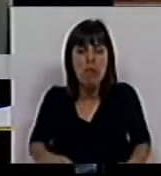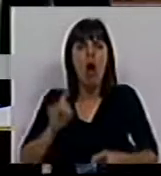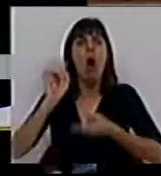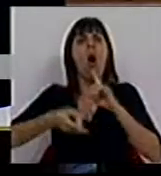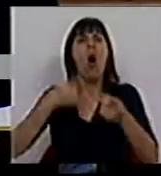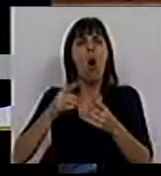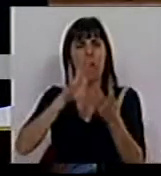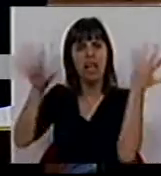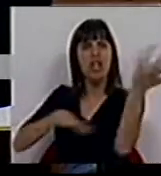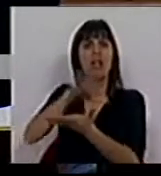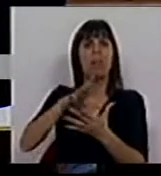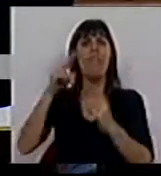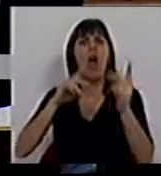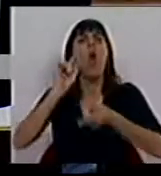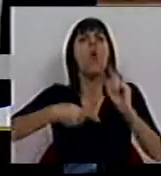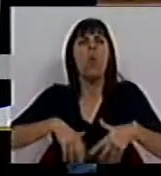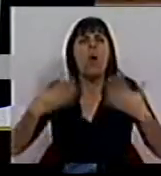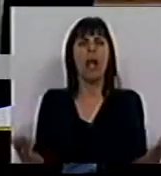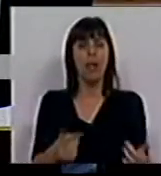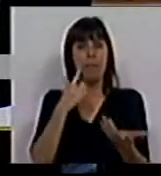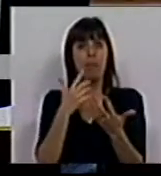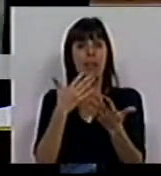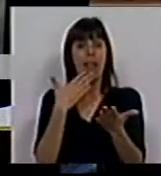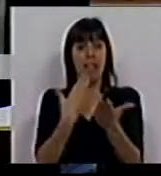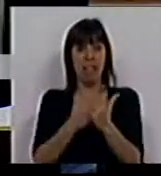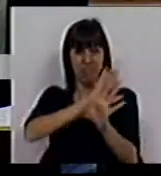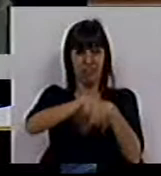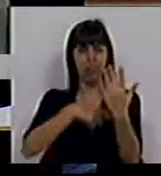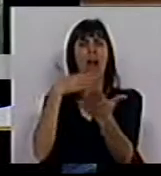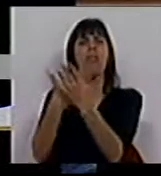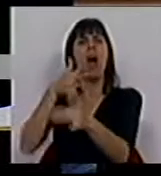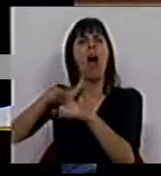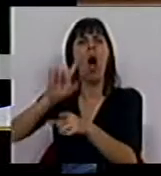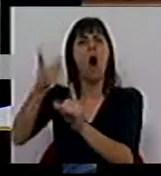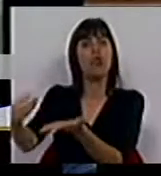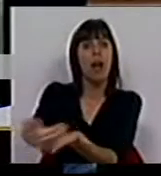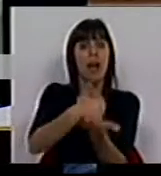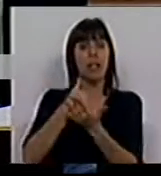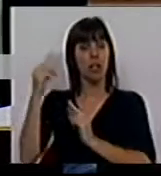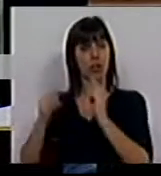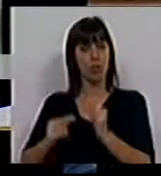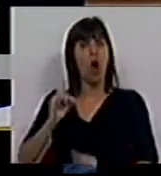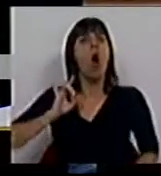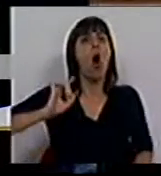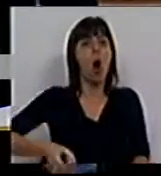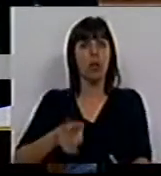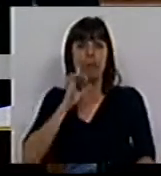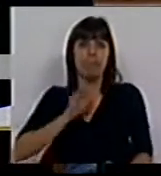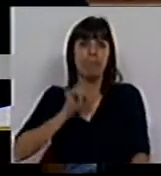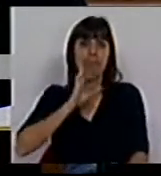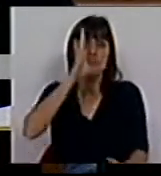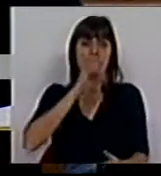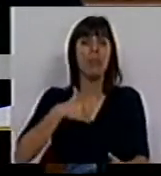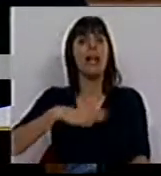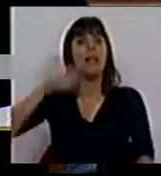será instabilidade fiscal? E já agora, qual é o impacto desta salganhada nas receitas fiscais? Senhora Ministra,